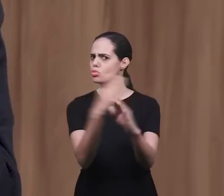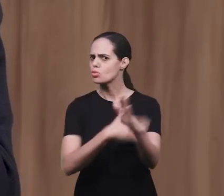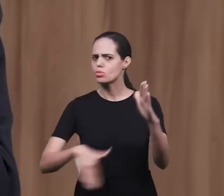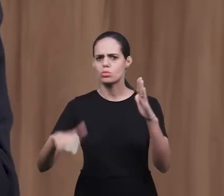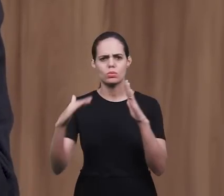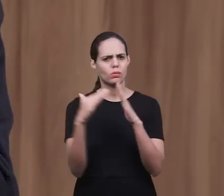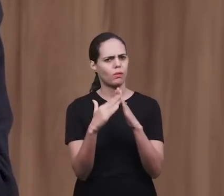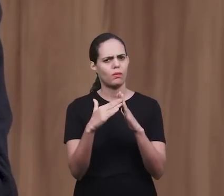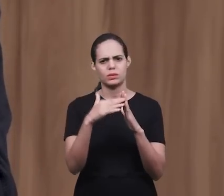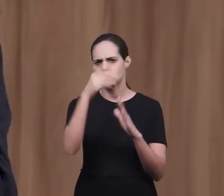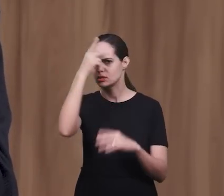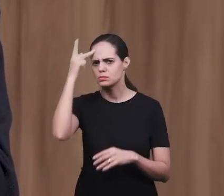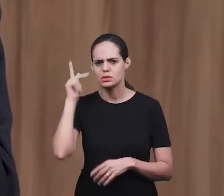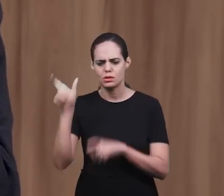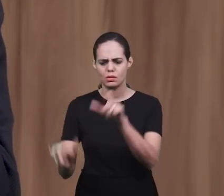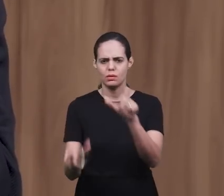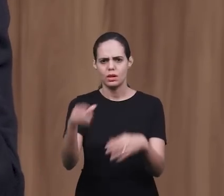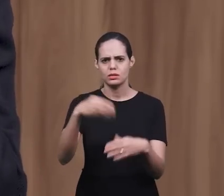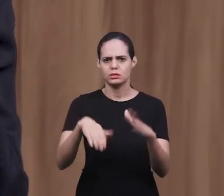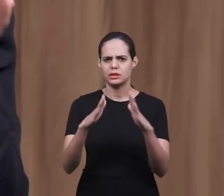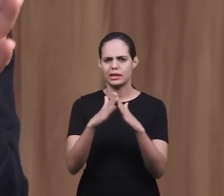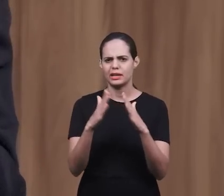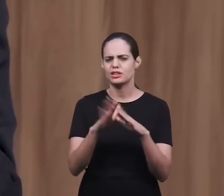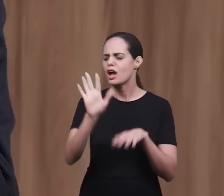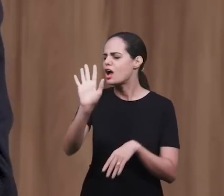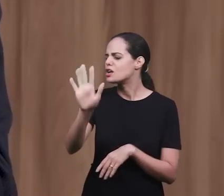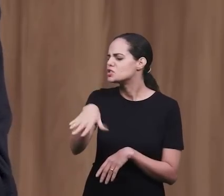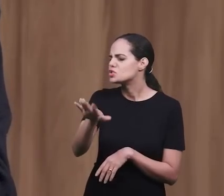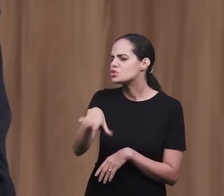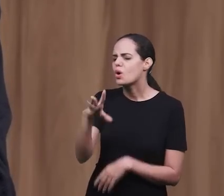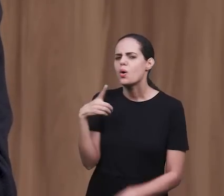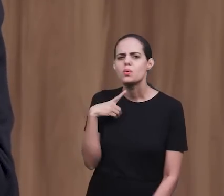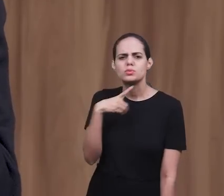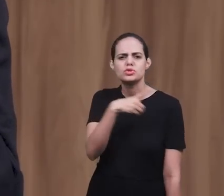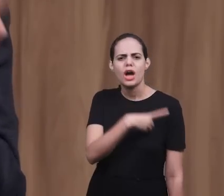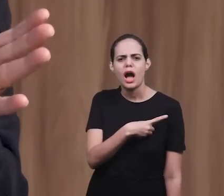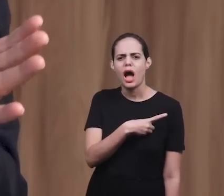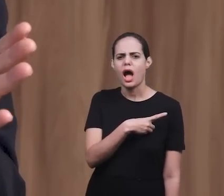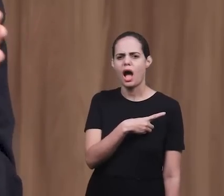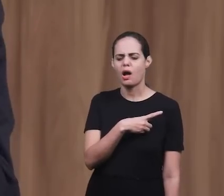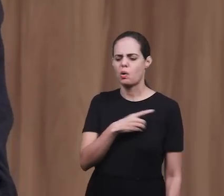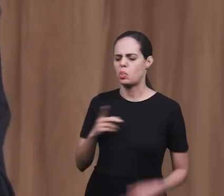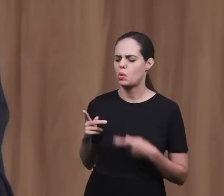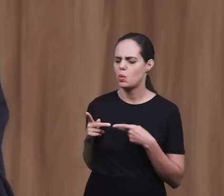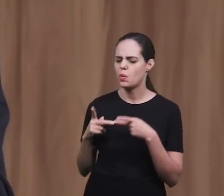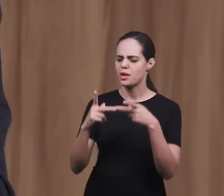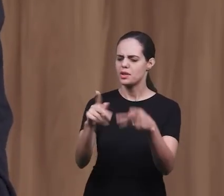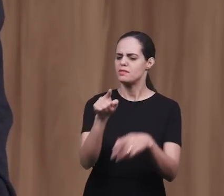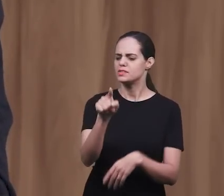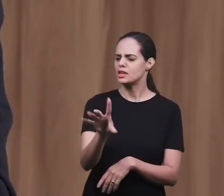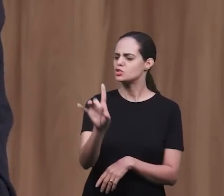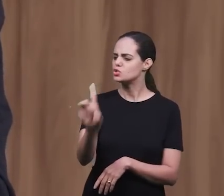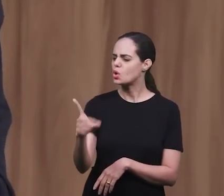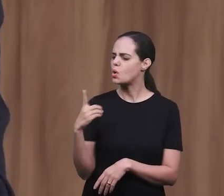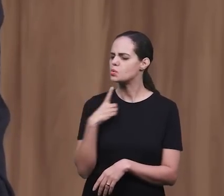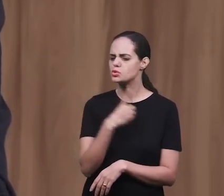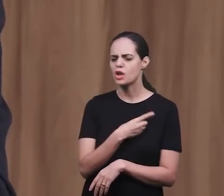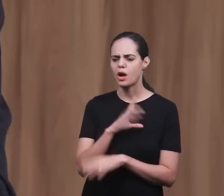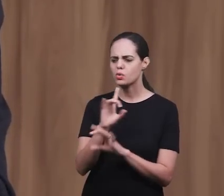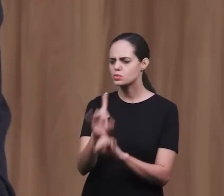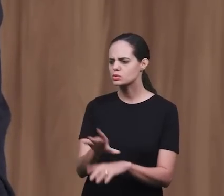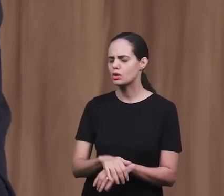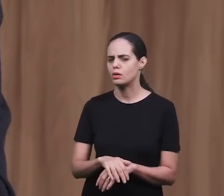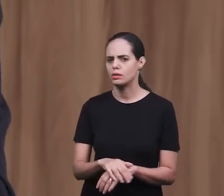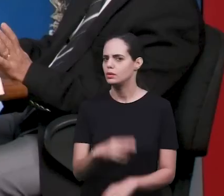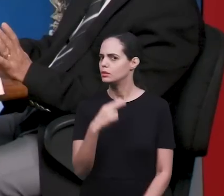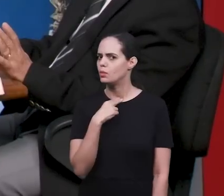diácono fulano de tal, porque é um diácono muito bem de vida e tudo, e o pastor não sai da casa dele. Isso não é ético. Isso não